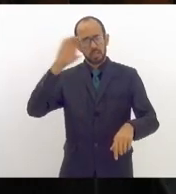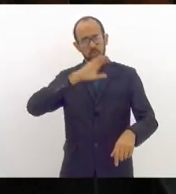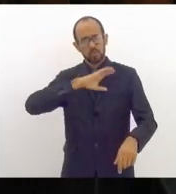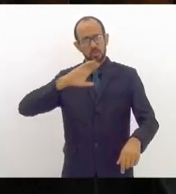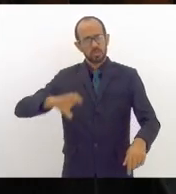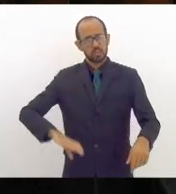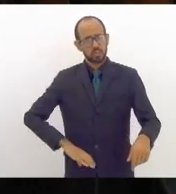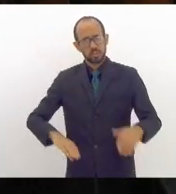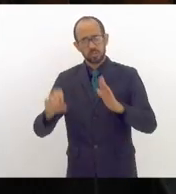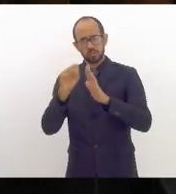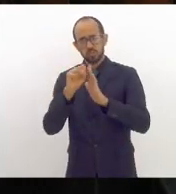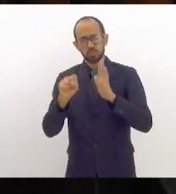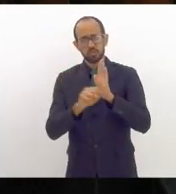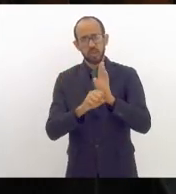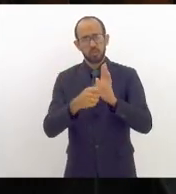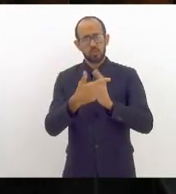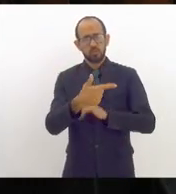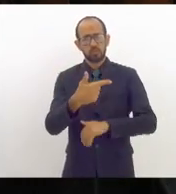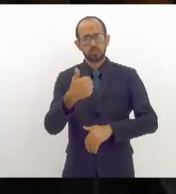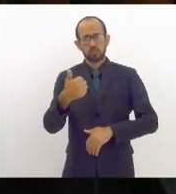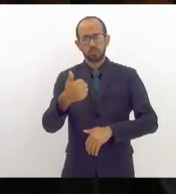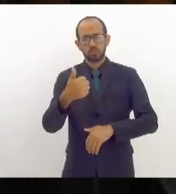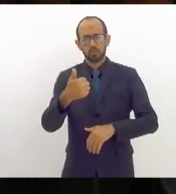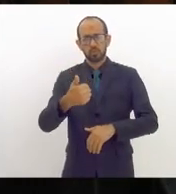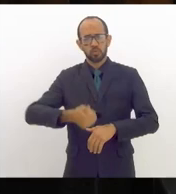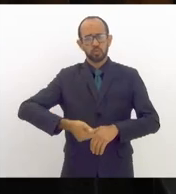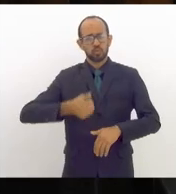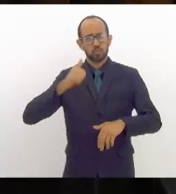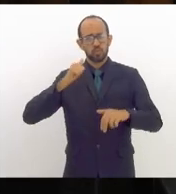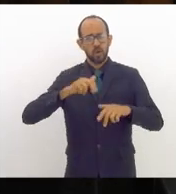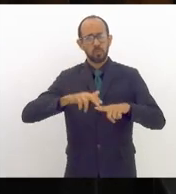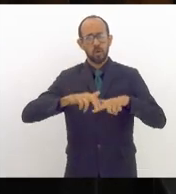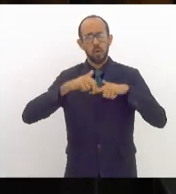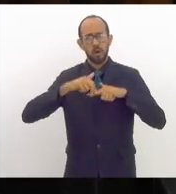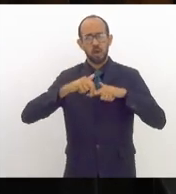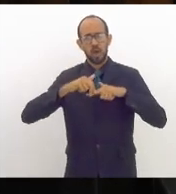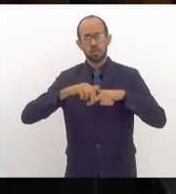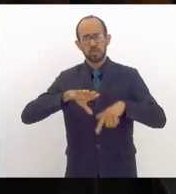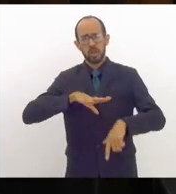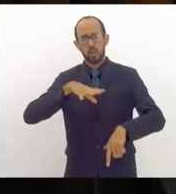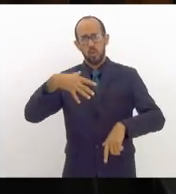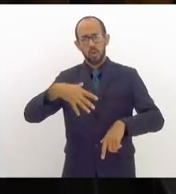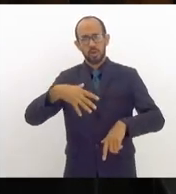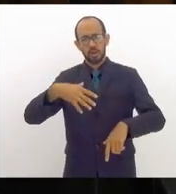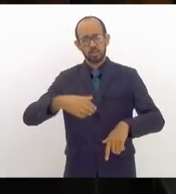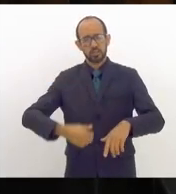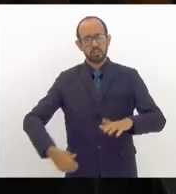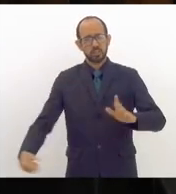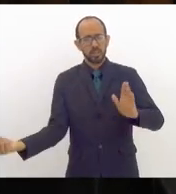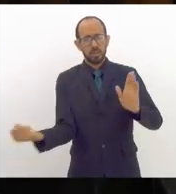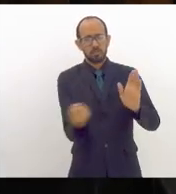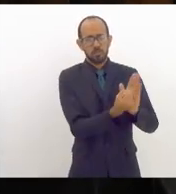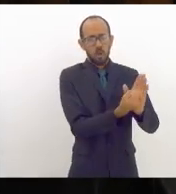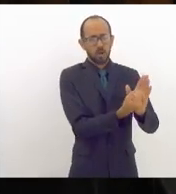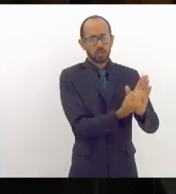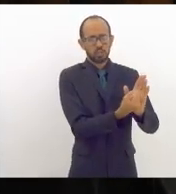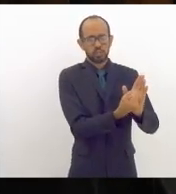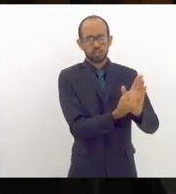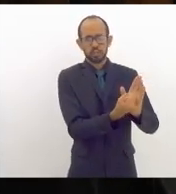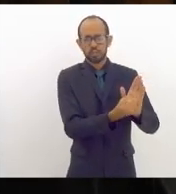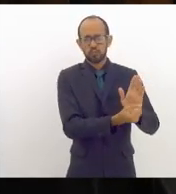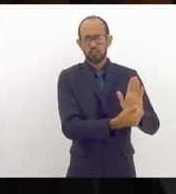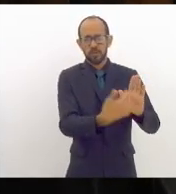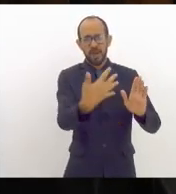21 por meio da Coragem do martírio de muitos homens e mulheres não